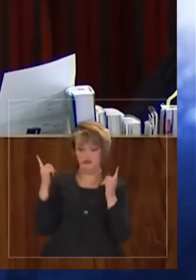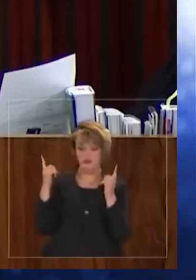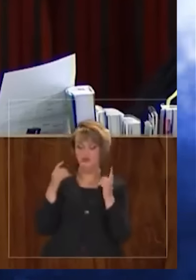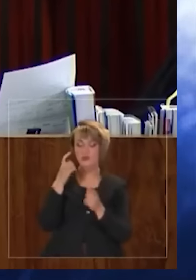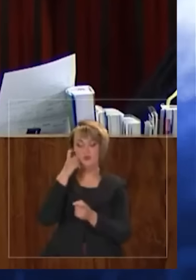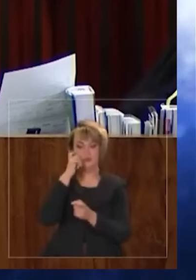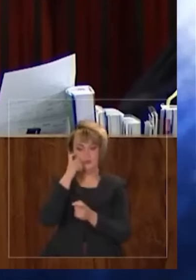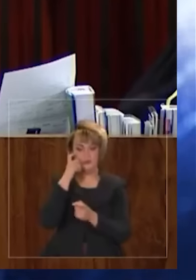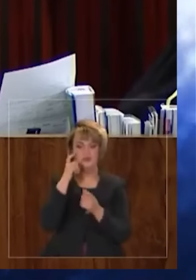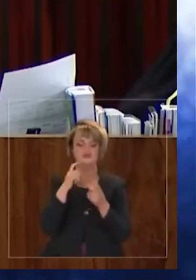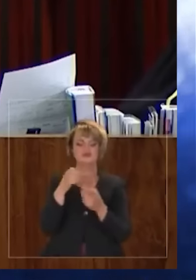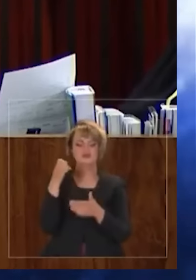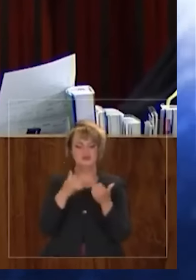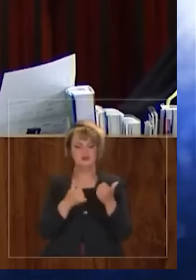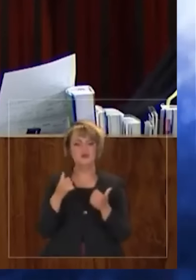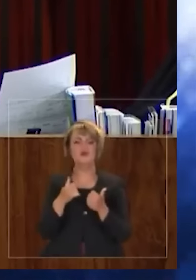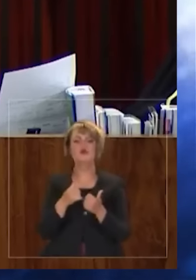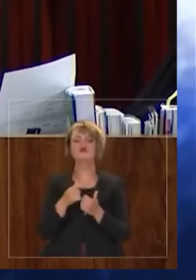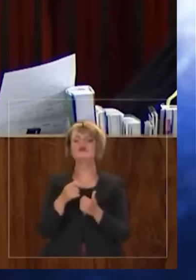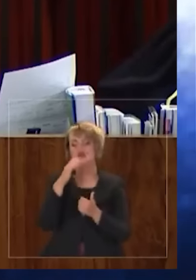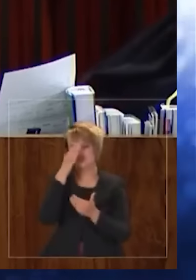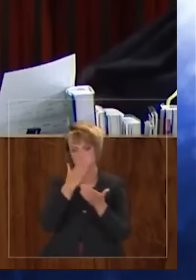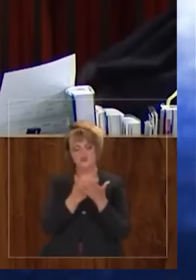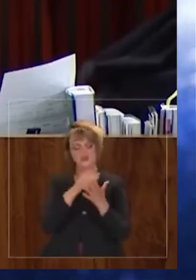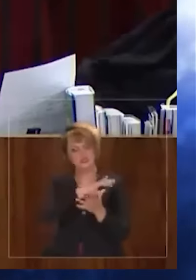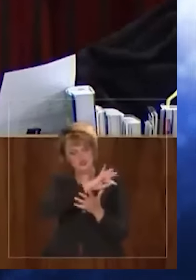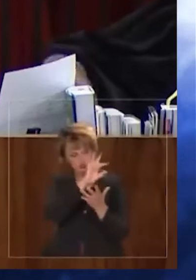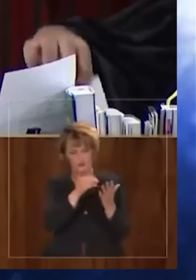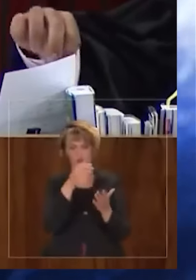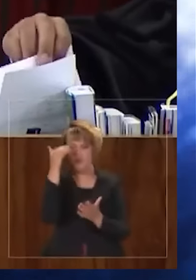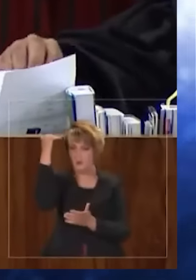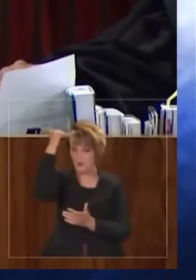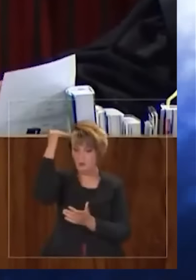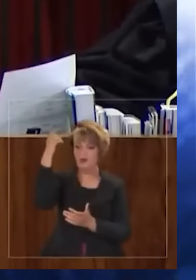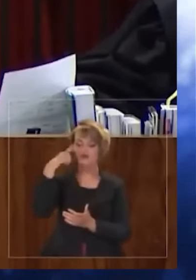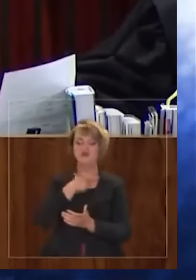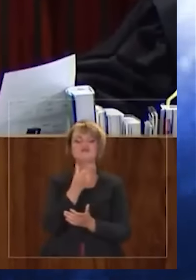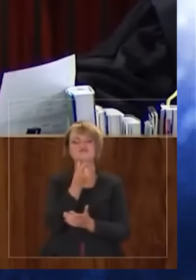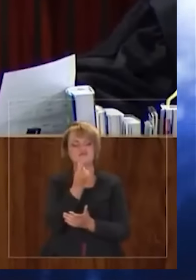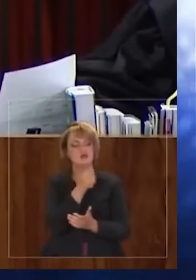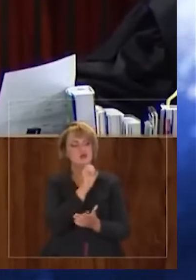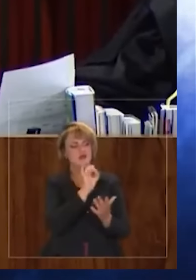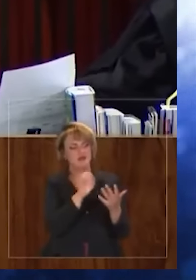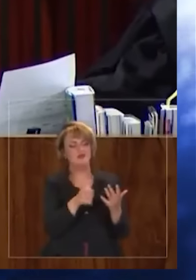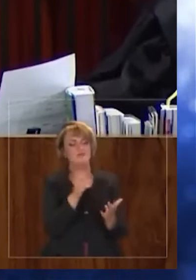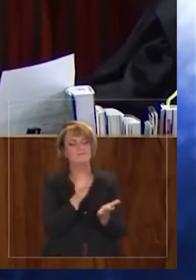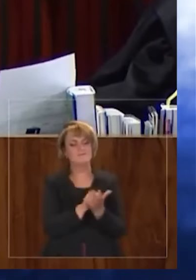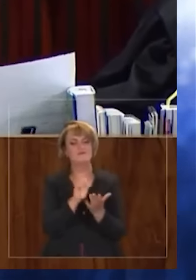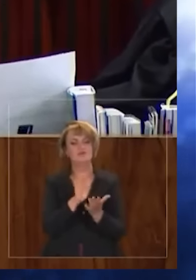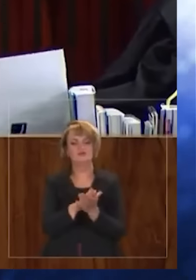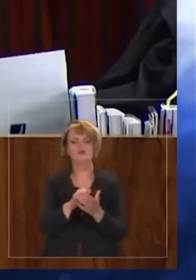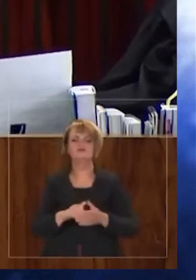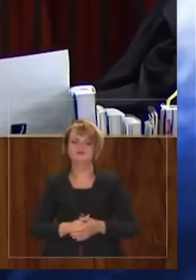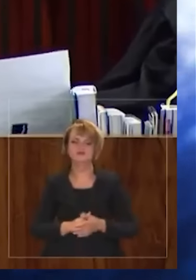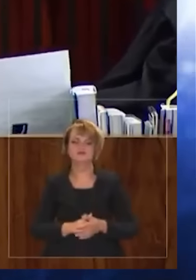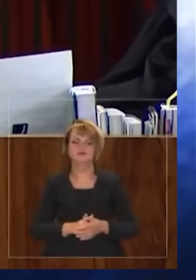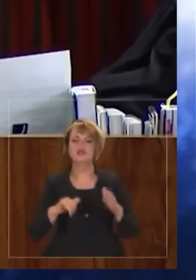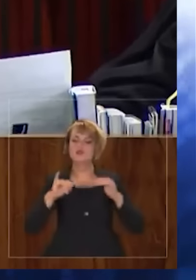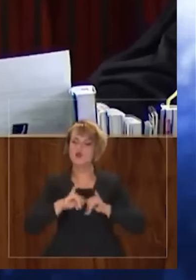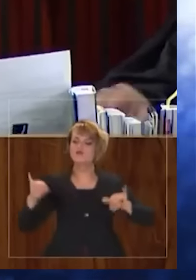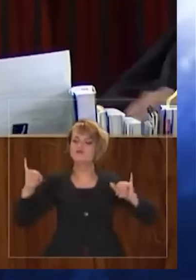tanto no sentido da condenação de todos quanto no sentido dos valores das multas aplicadas e proclama o